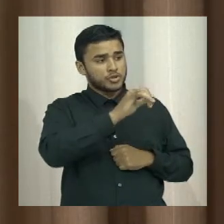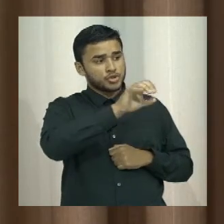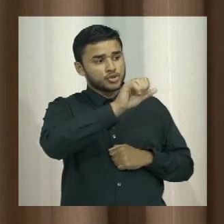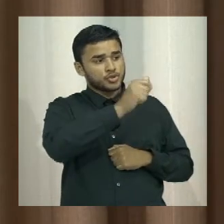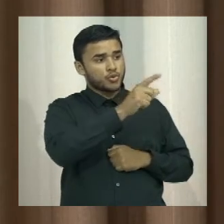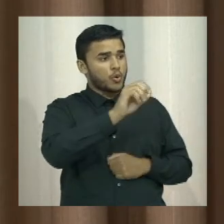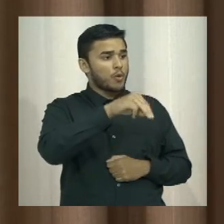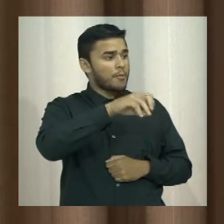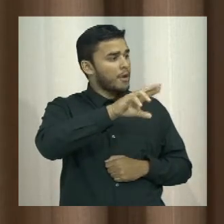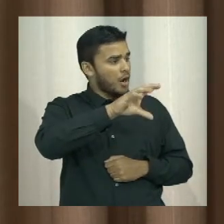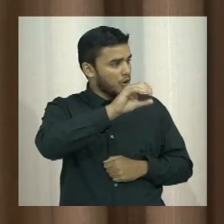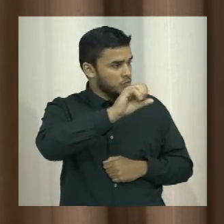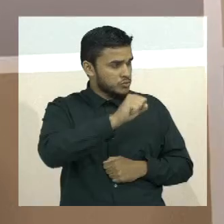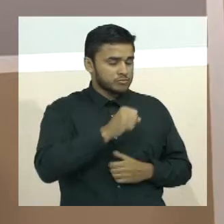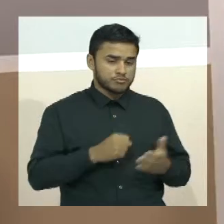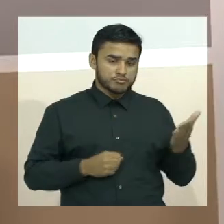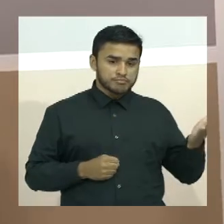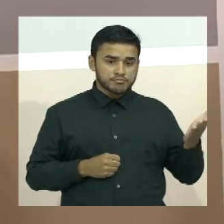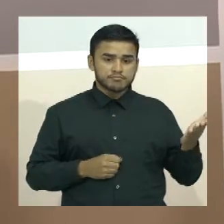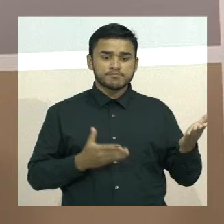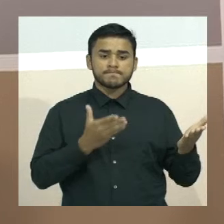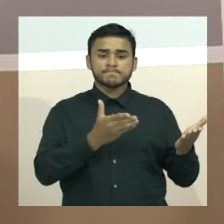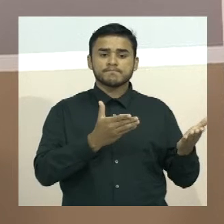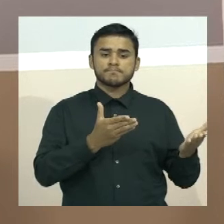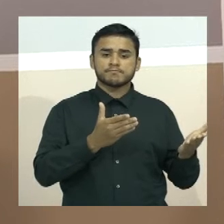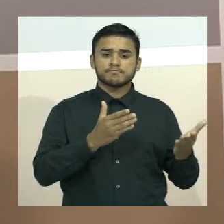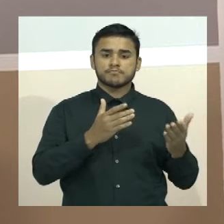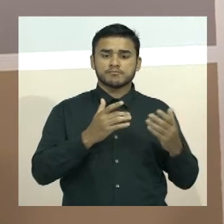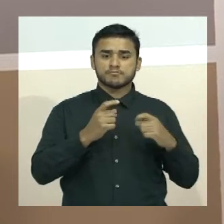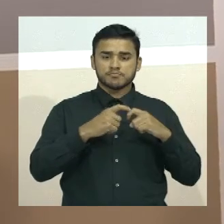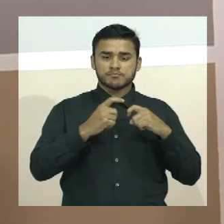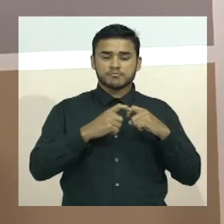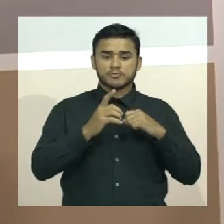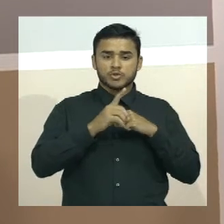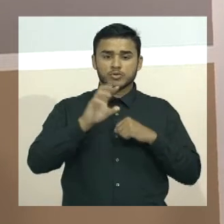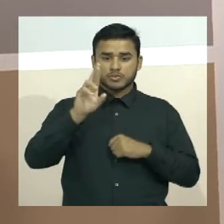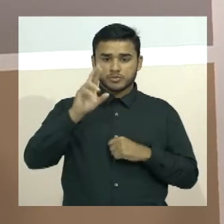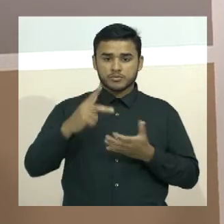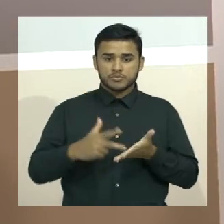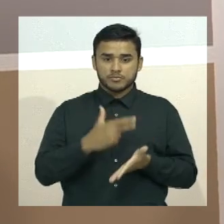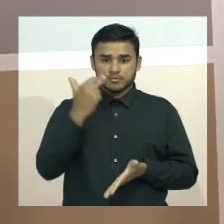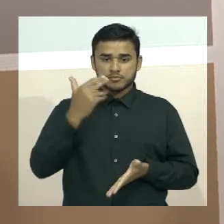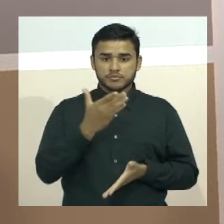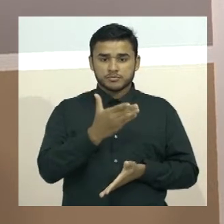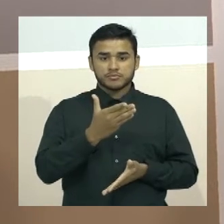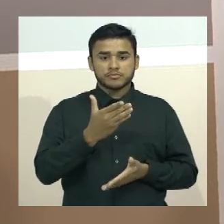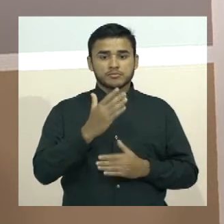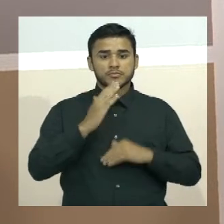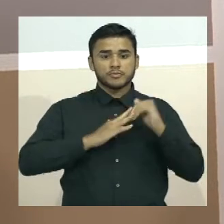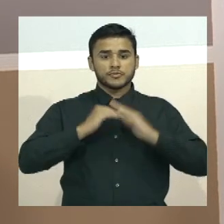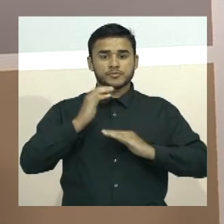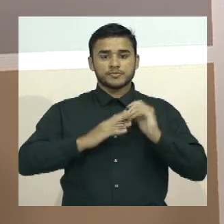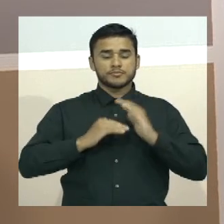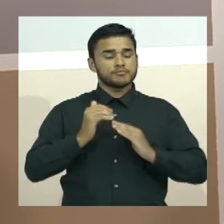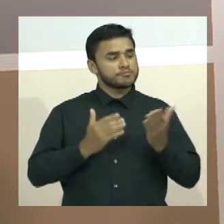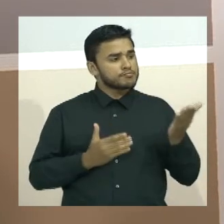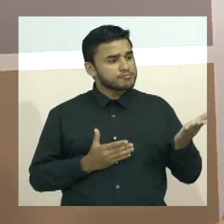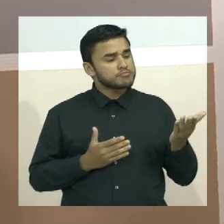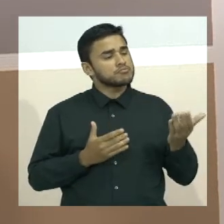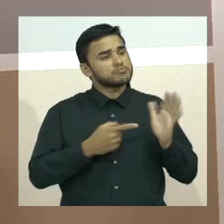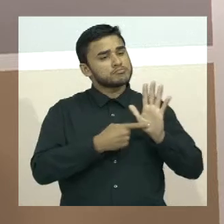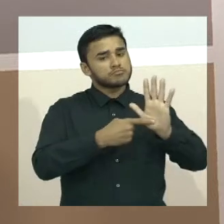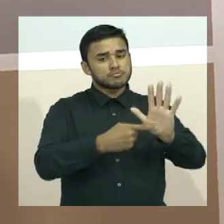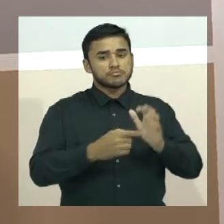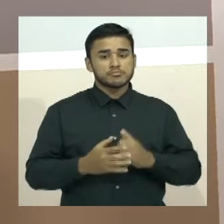e é obstetra, mas ele também é doutor em cirurgia. Sim. Fala um pouquinho para a gente, doutor, e se apresenta um pouco.